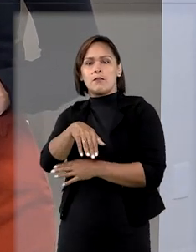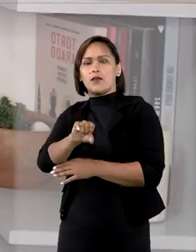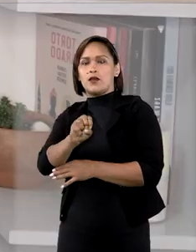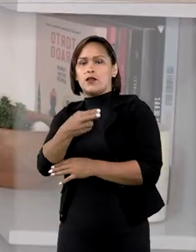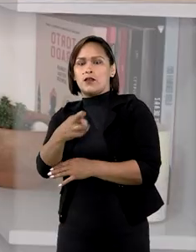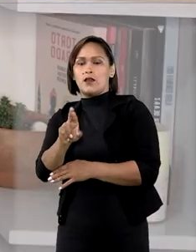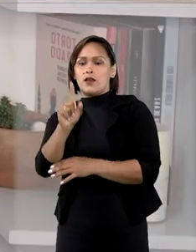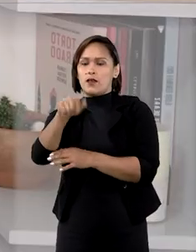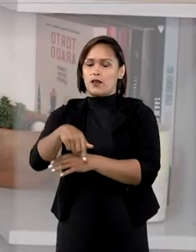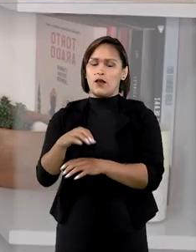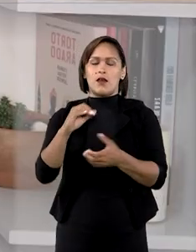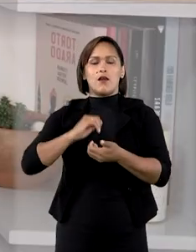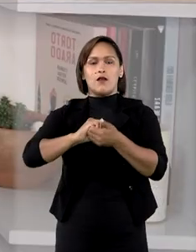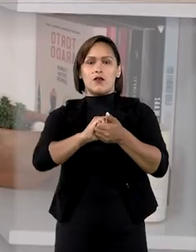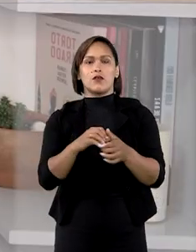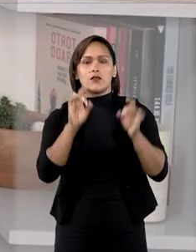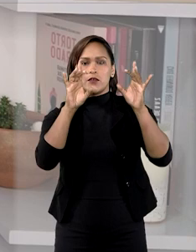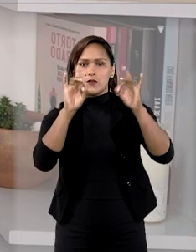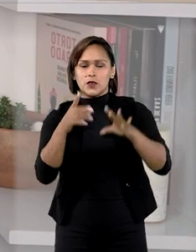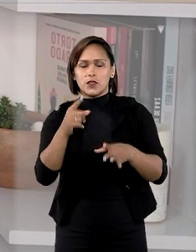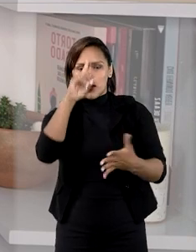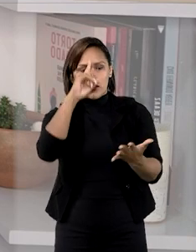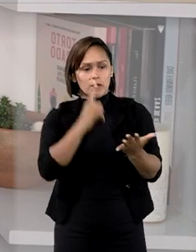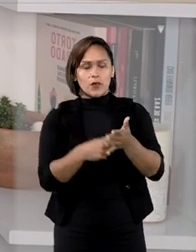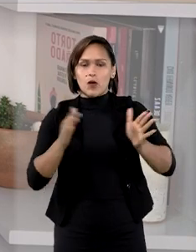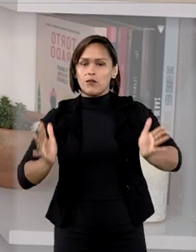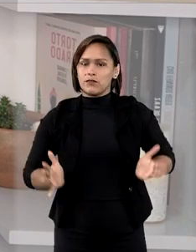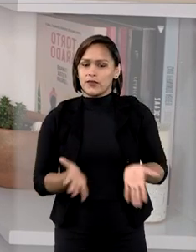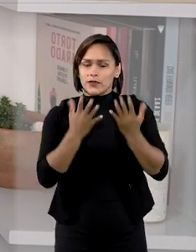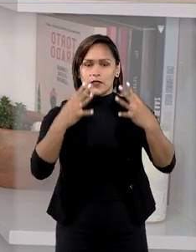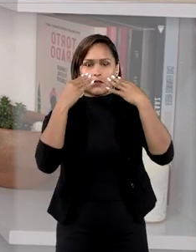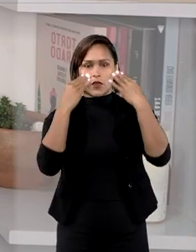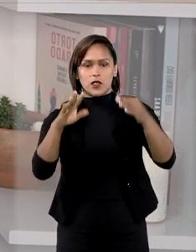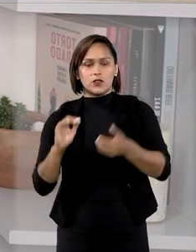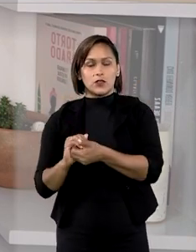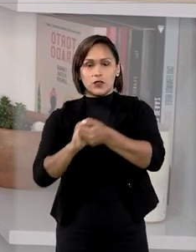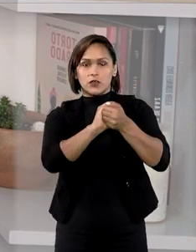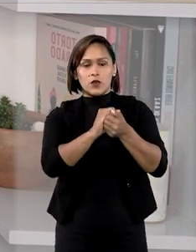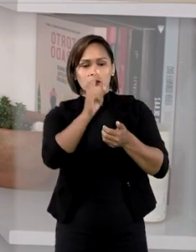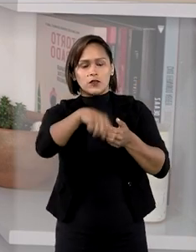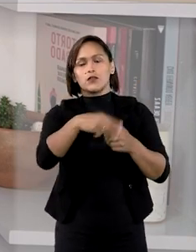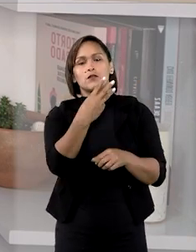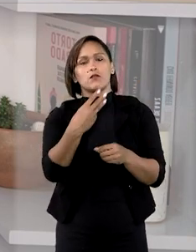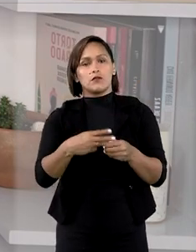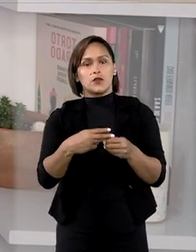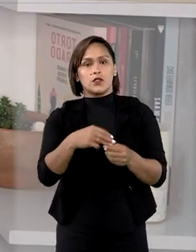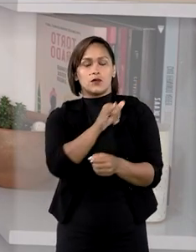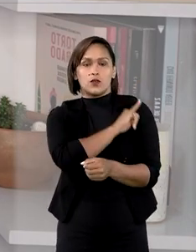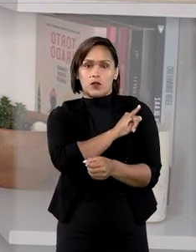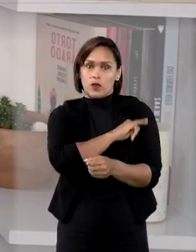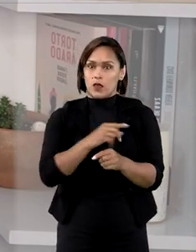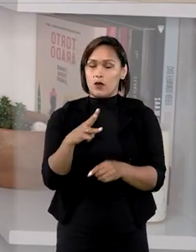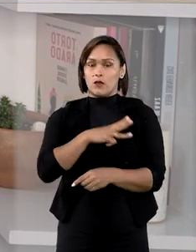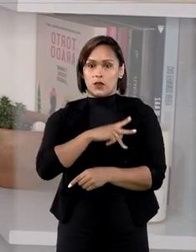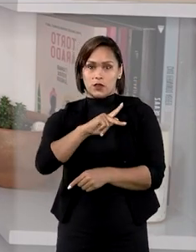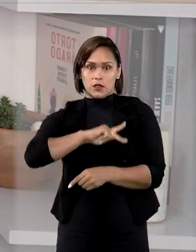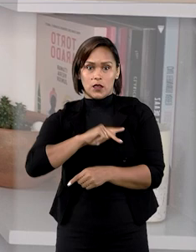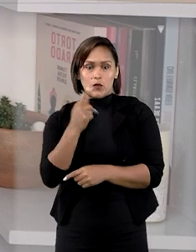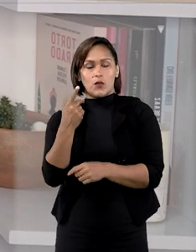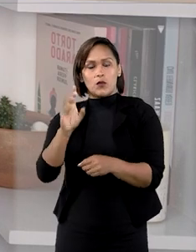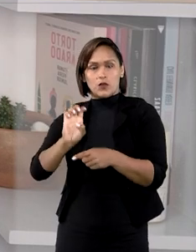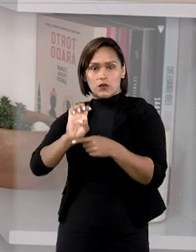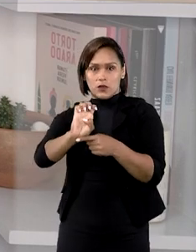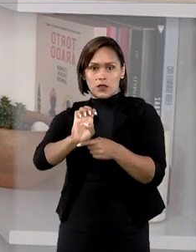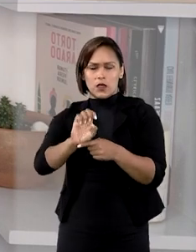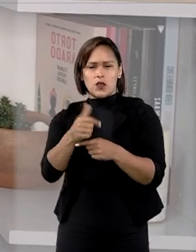Niemeyer. A Corte Especial do STJ decidiu promover uma audiência de conciliação entre o município do Rio de Janeiro e o Ministério Público